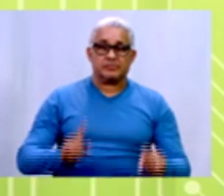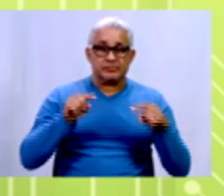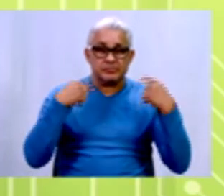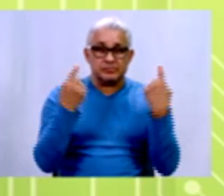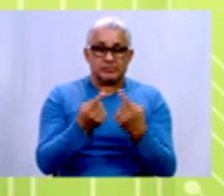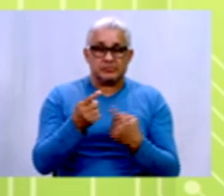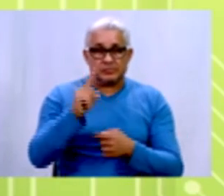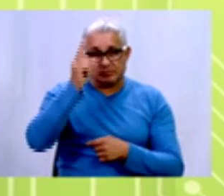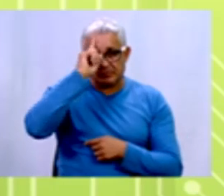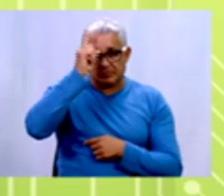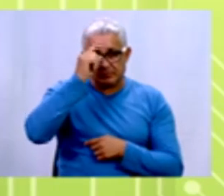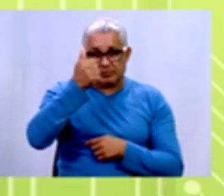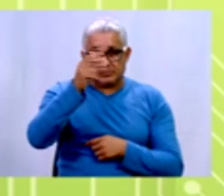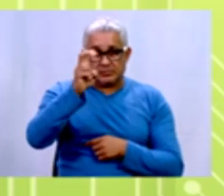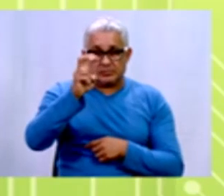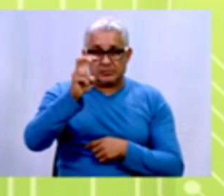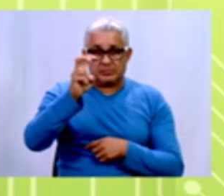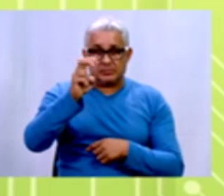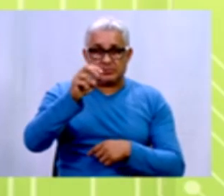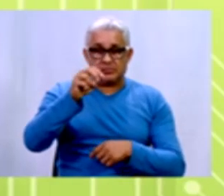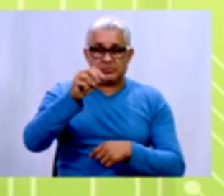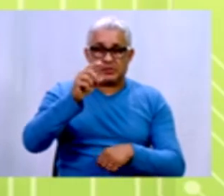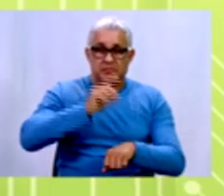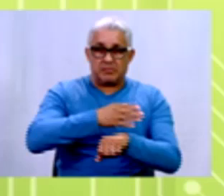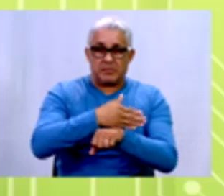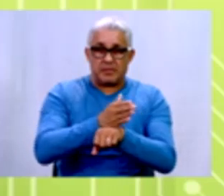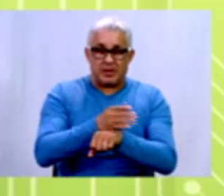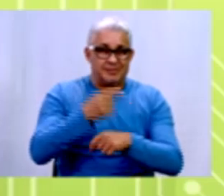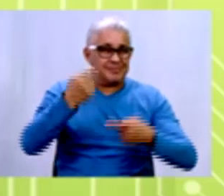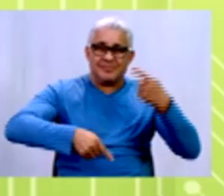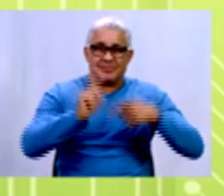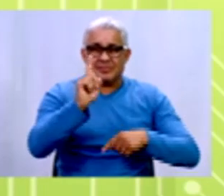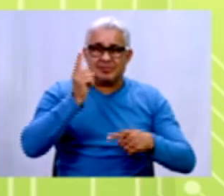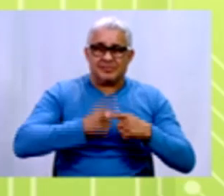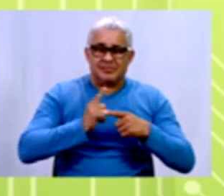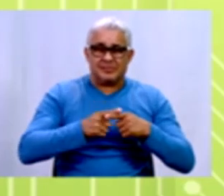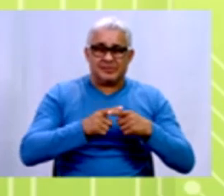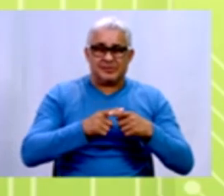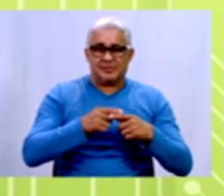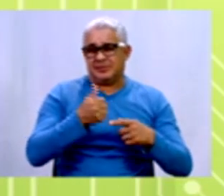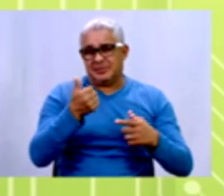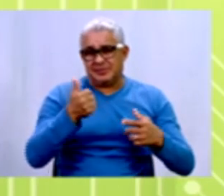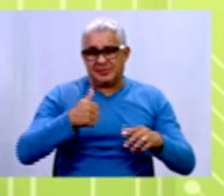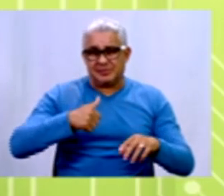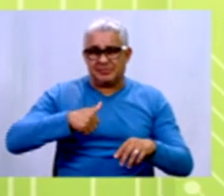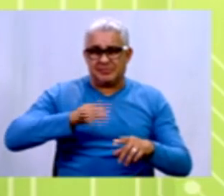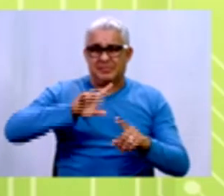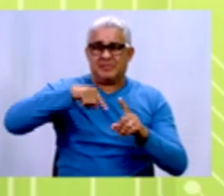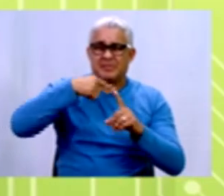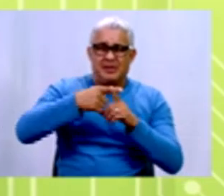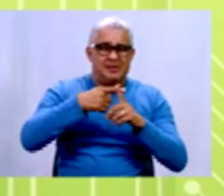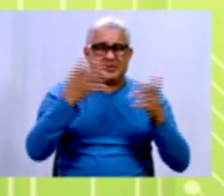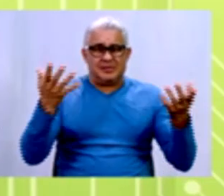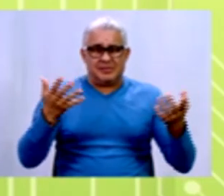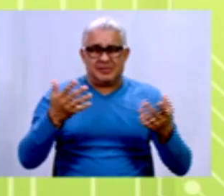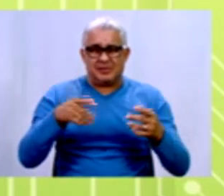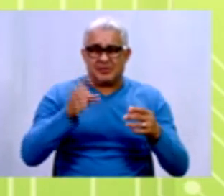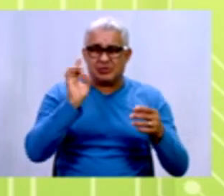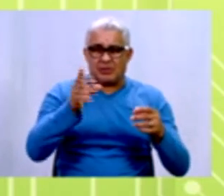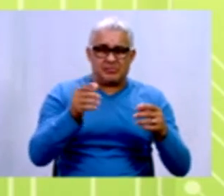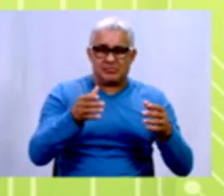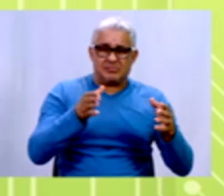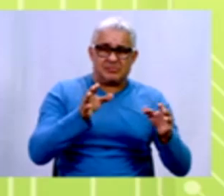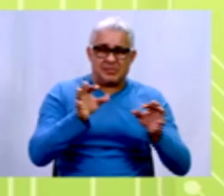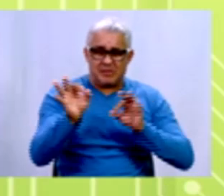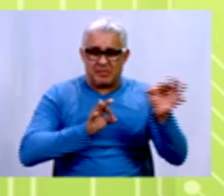reuniãozinha diária. Tá? Não é para discutir ali, porque senão vai se levar muito mais do que 15 minutos. Então é simplesmente para um alinhamento e essas